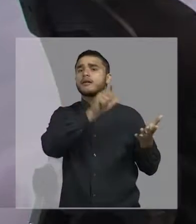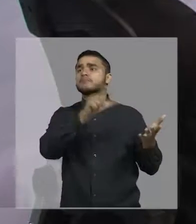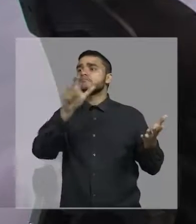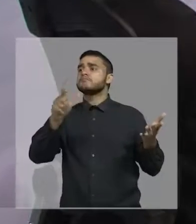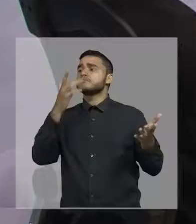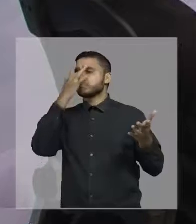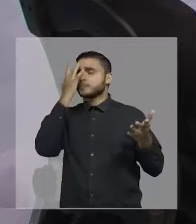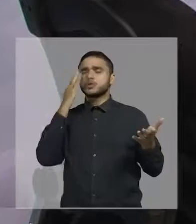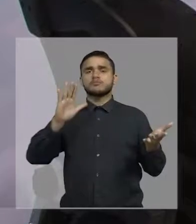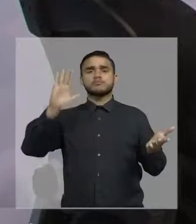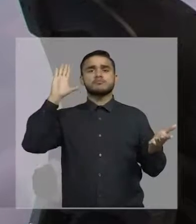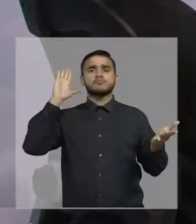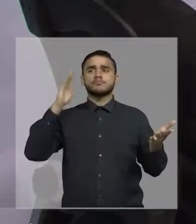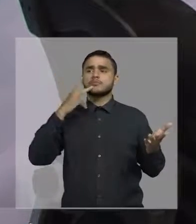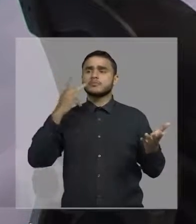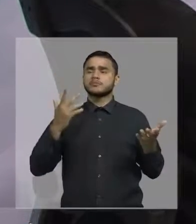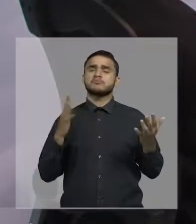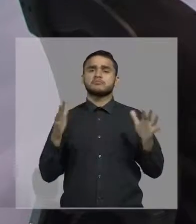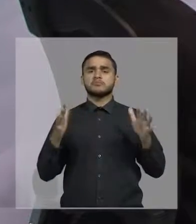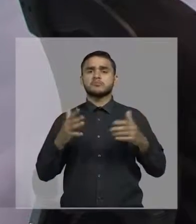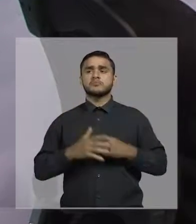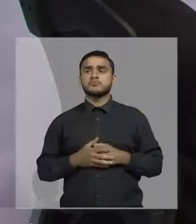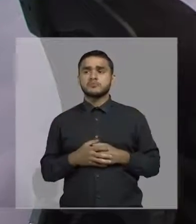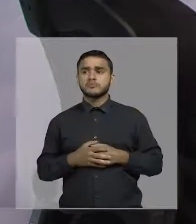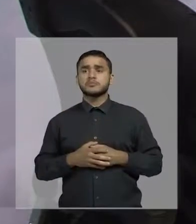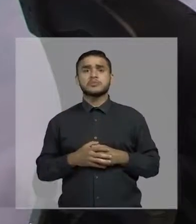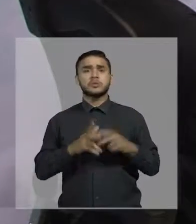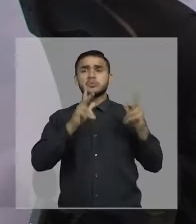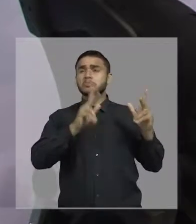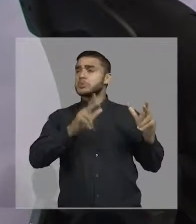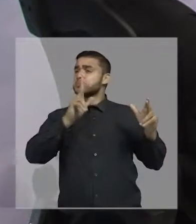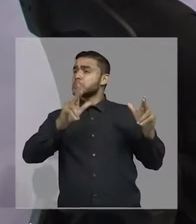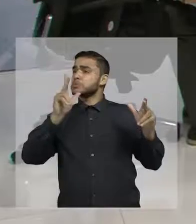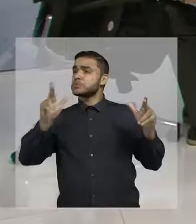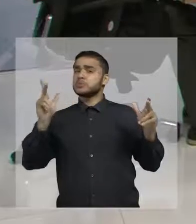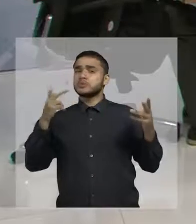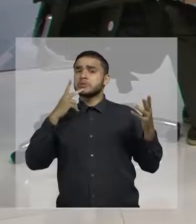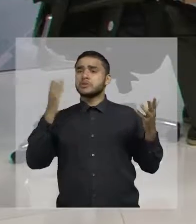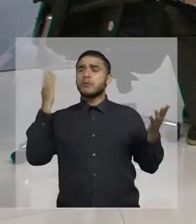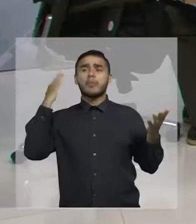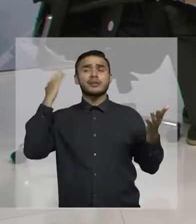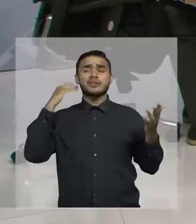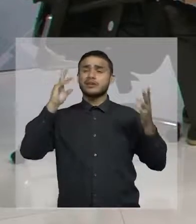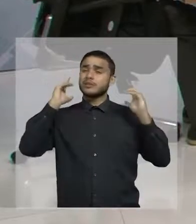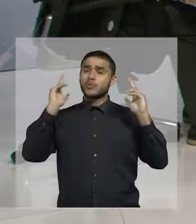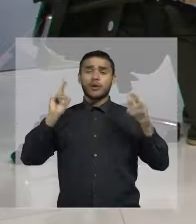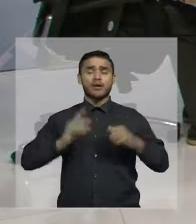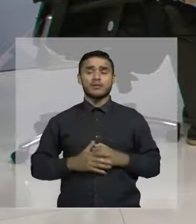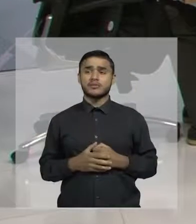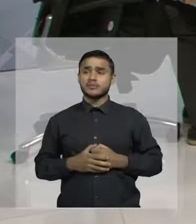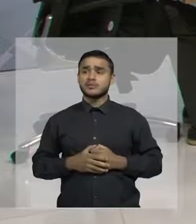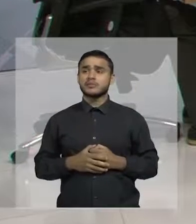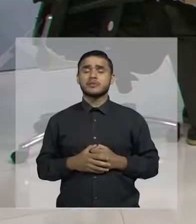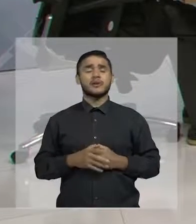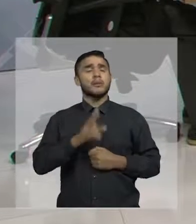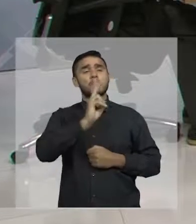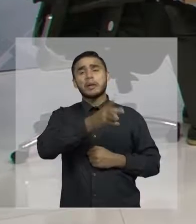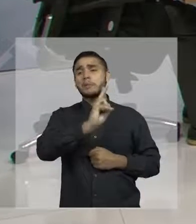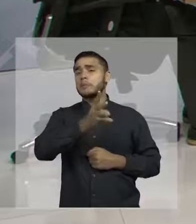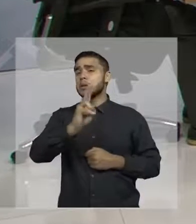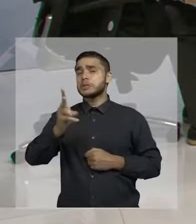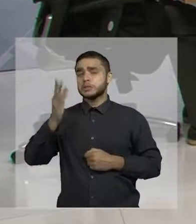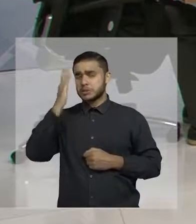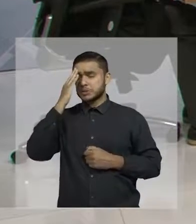de candidaturas registradas, a gente tem mais ou menos o mesmo pragmatismo político de outrora. São as